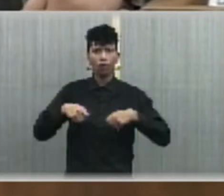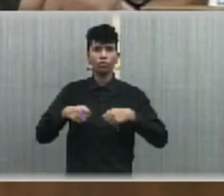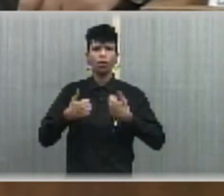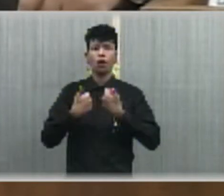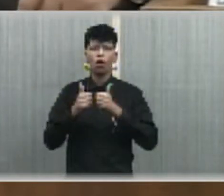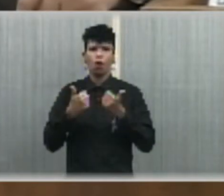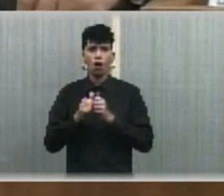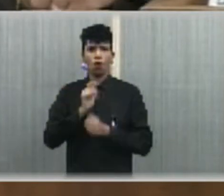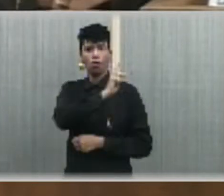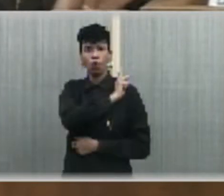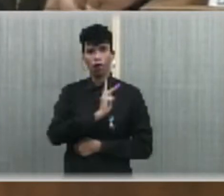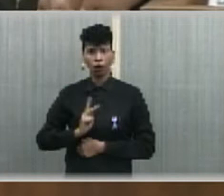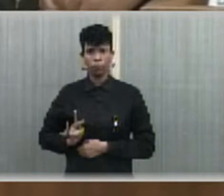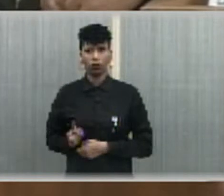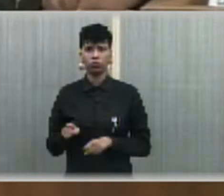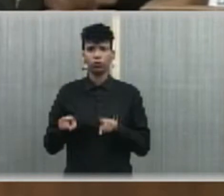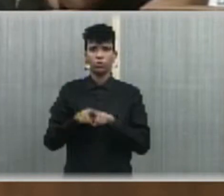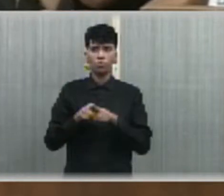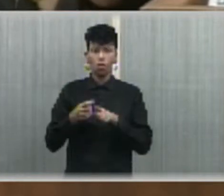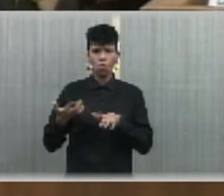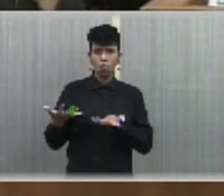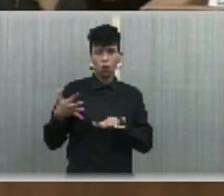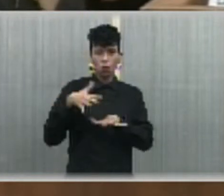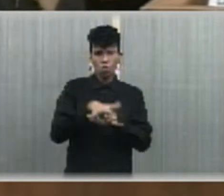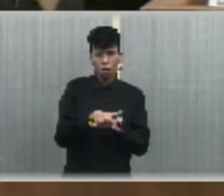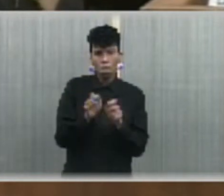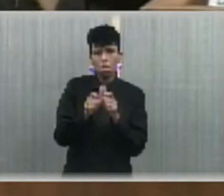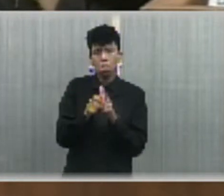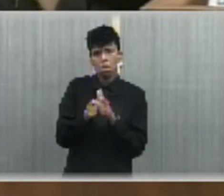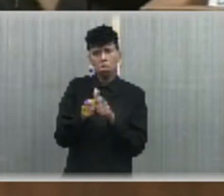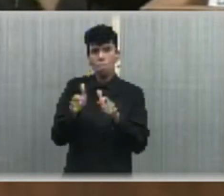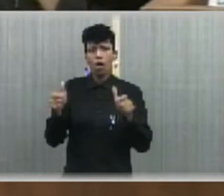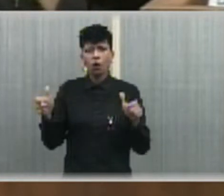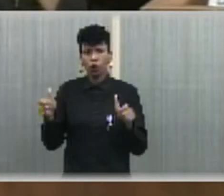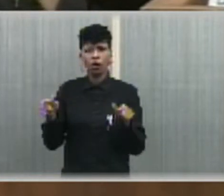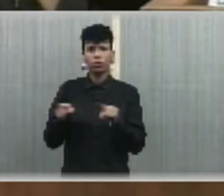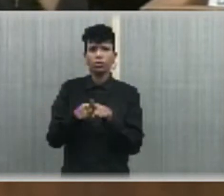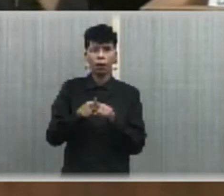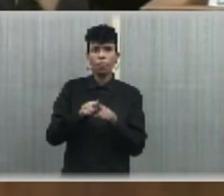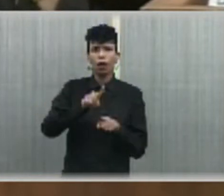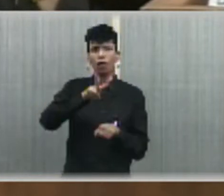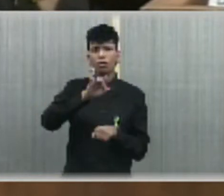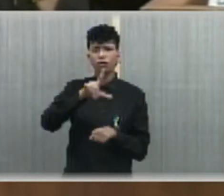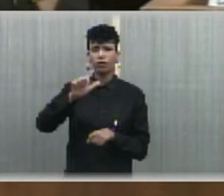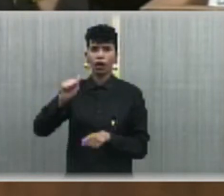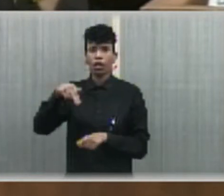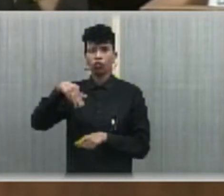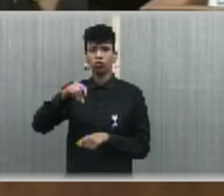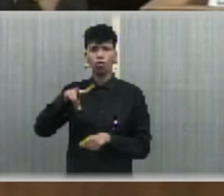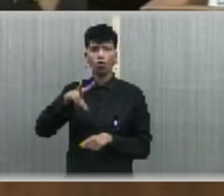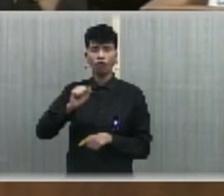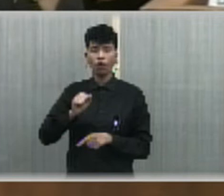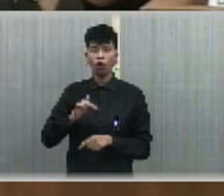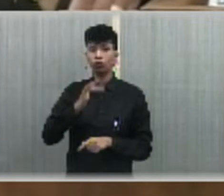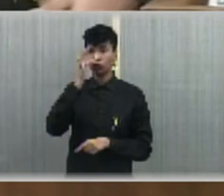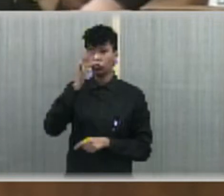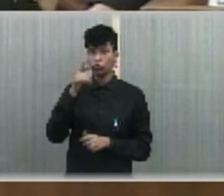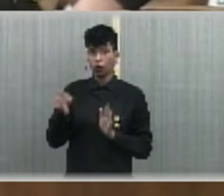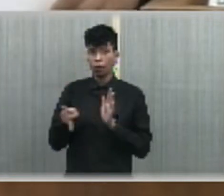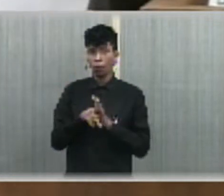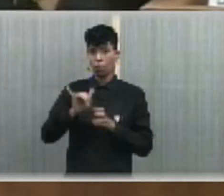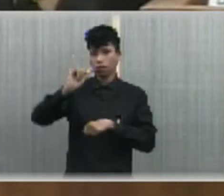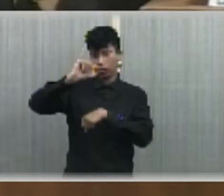público, bem como a inclusão de linhas interligando a Vila Nova Conquista aos shoppings da capital.